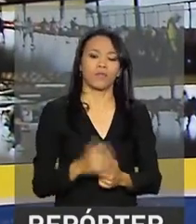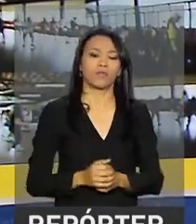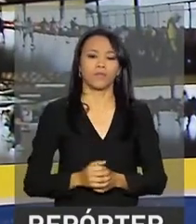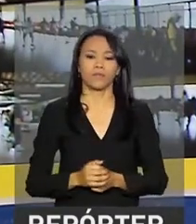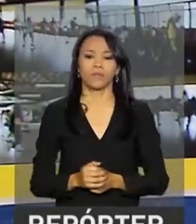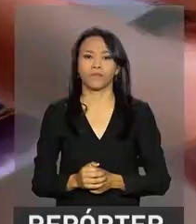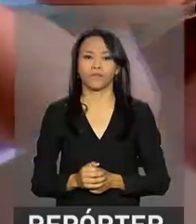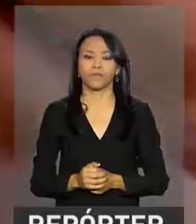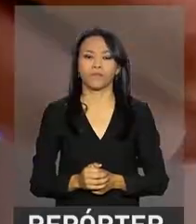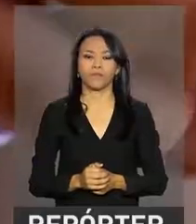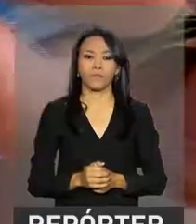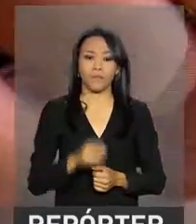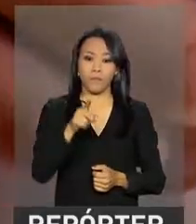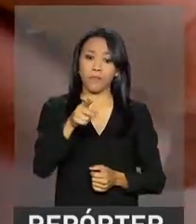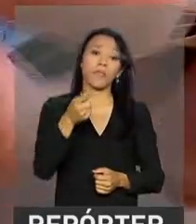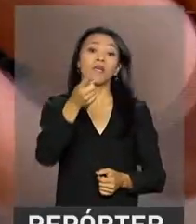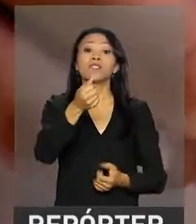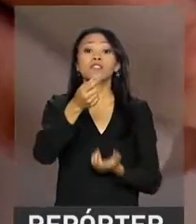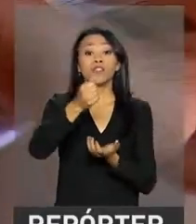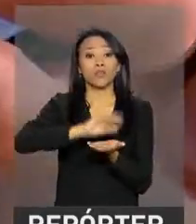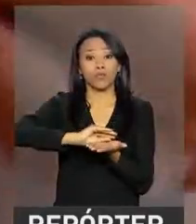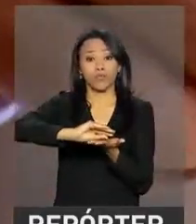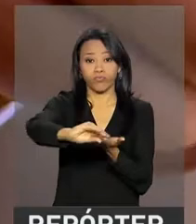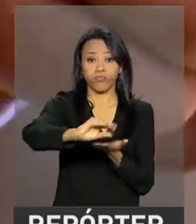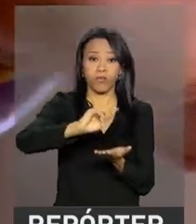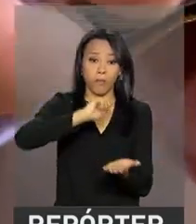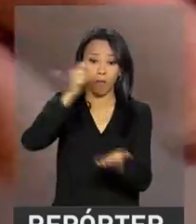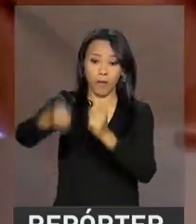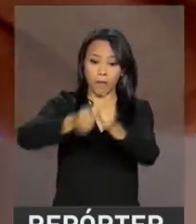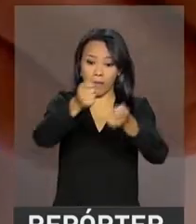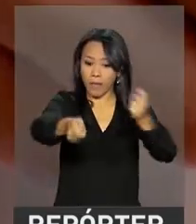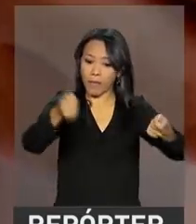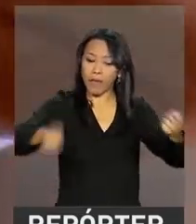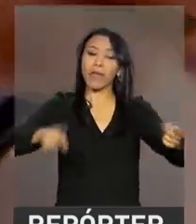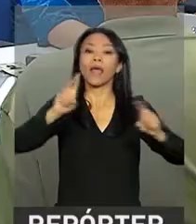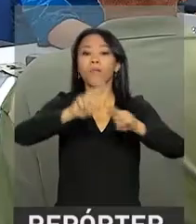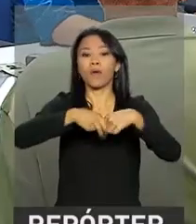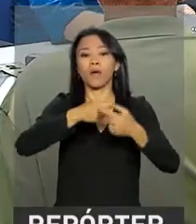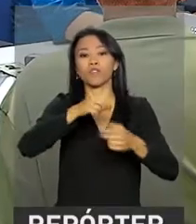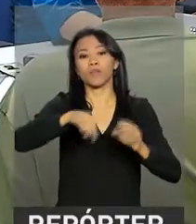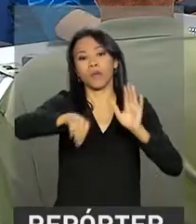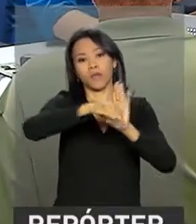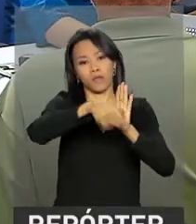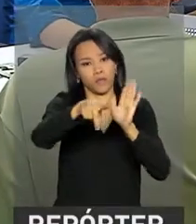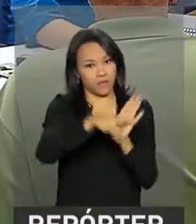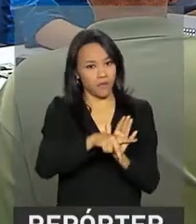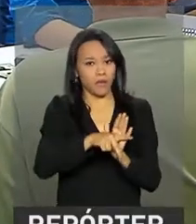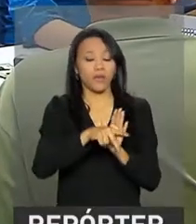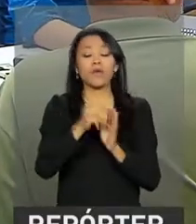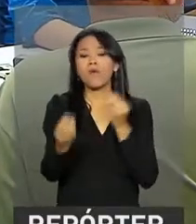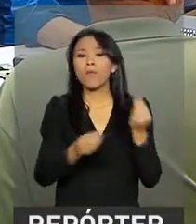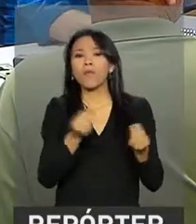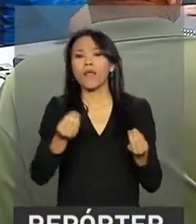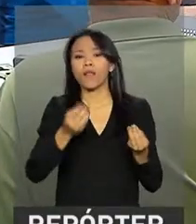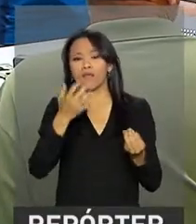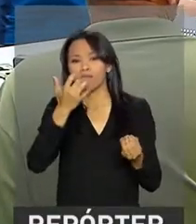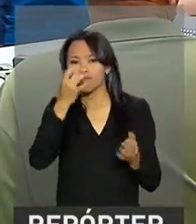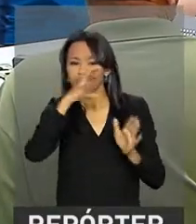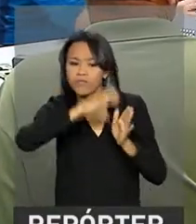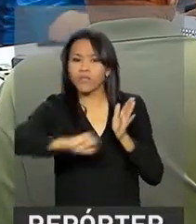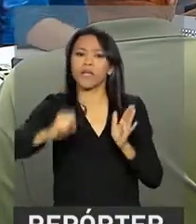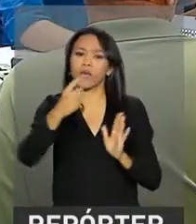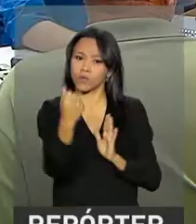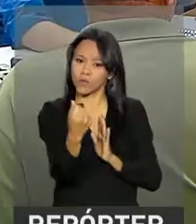reeleito a liberação do dinheiro será feita por meio de medida provisória para facilitar a retirada do recurso a